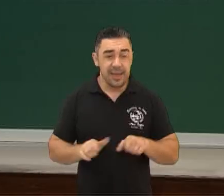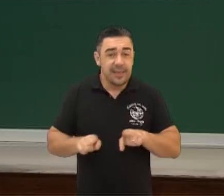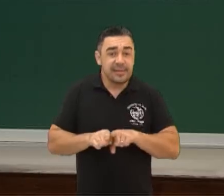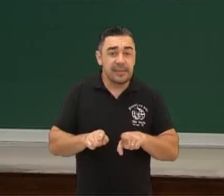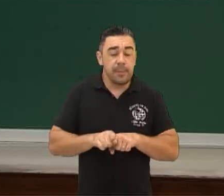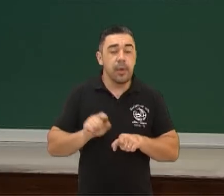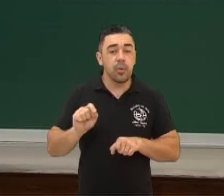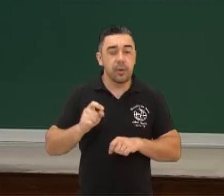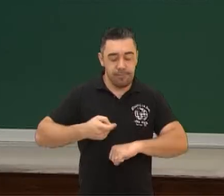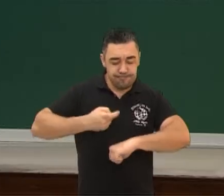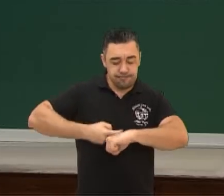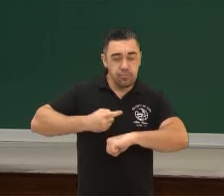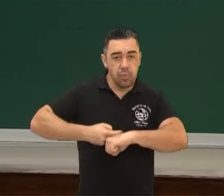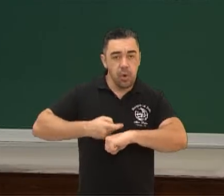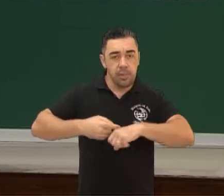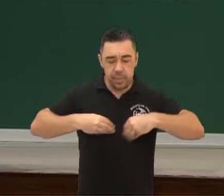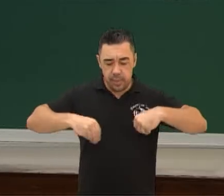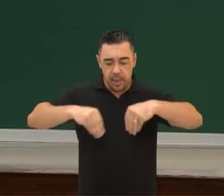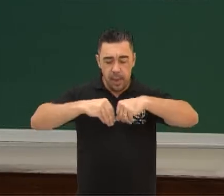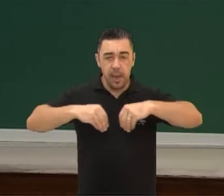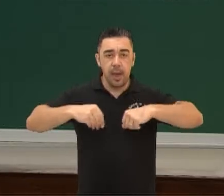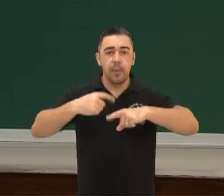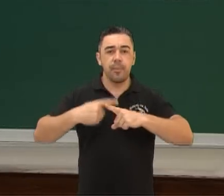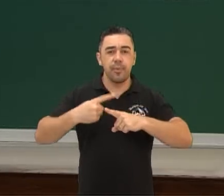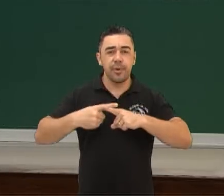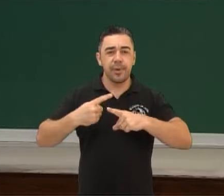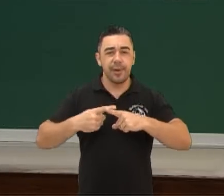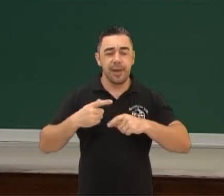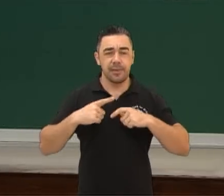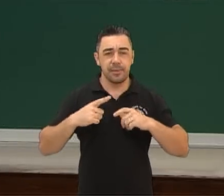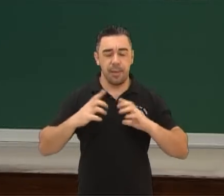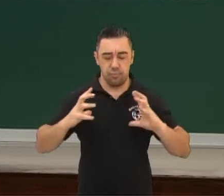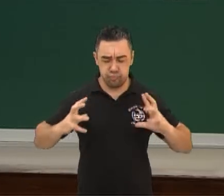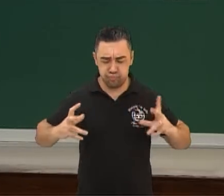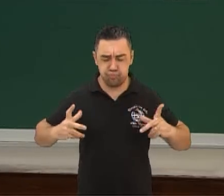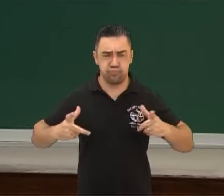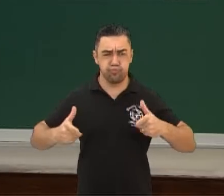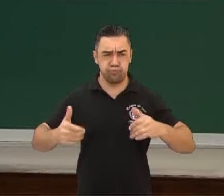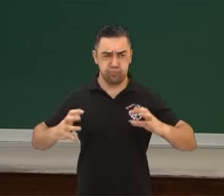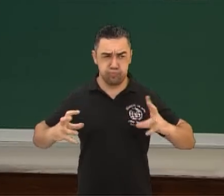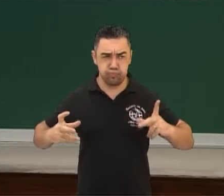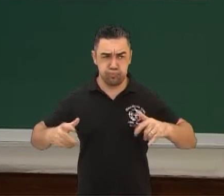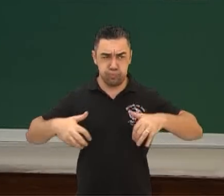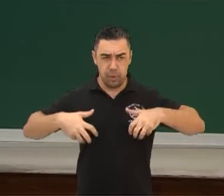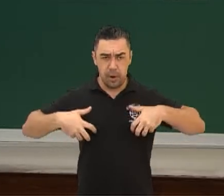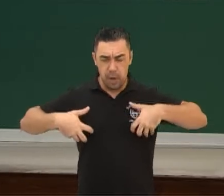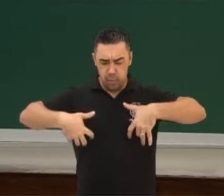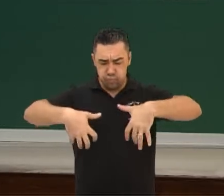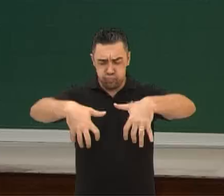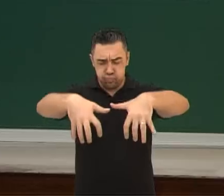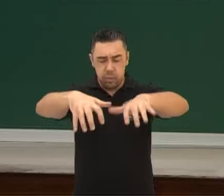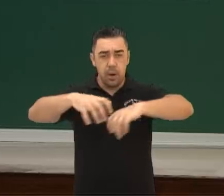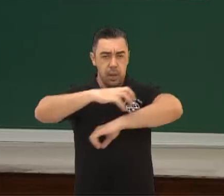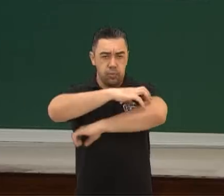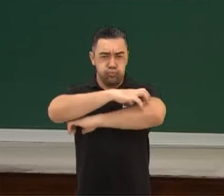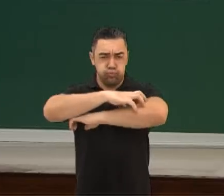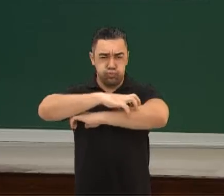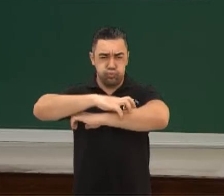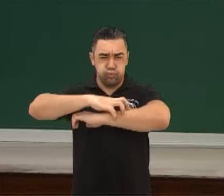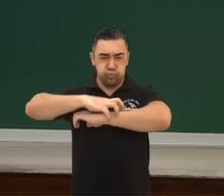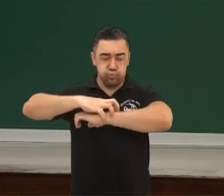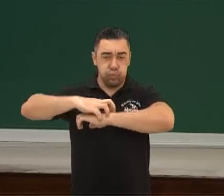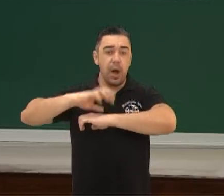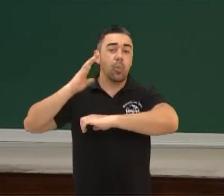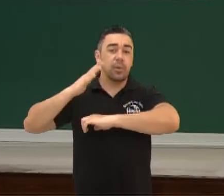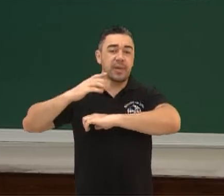do solo, pelo uso das máquinas, o uso excessivo das máquinas, elas podem compactar o solo.